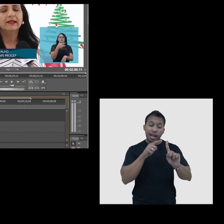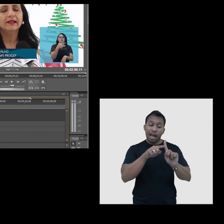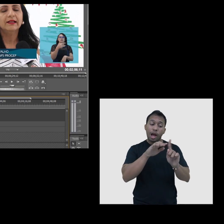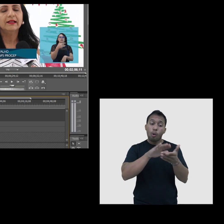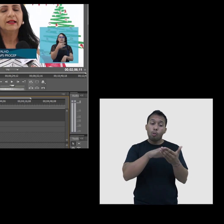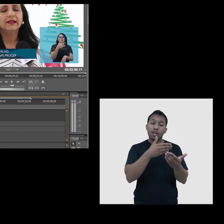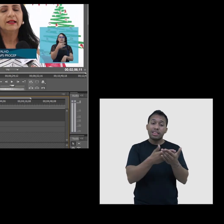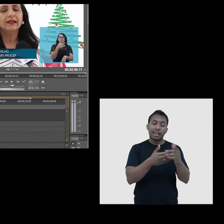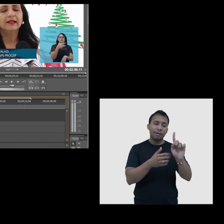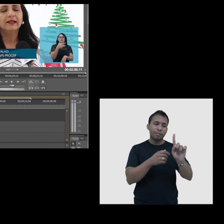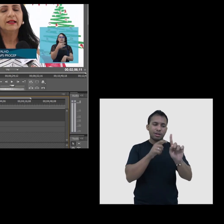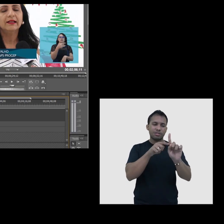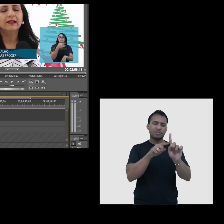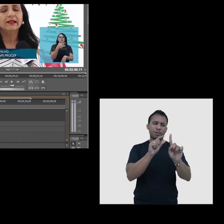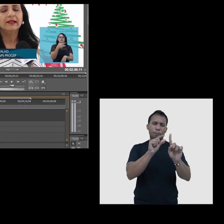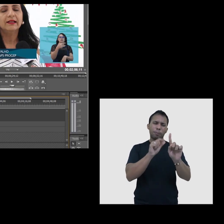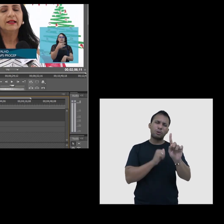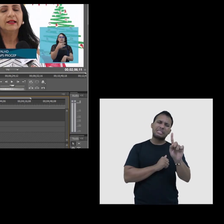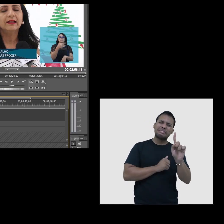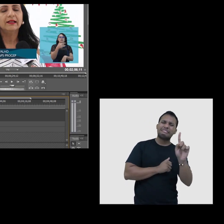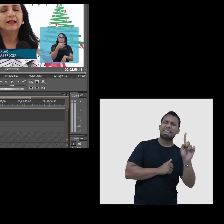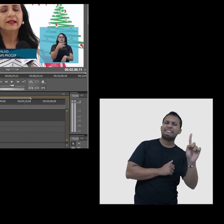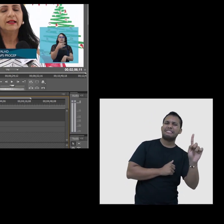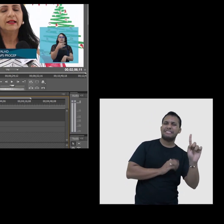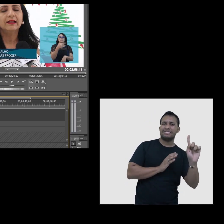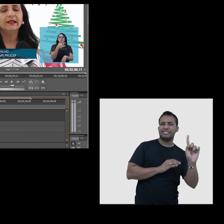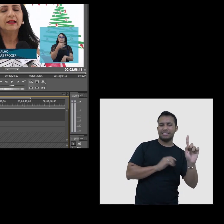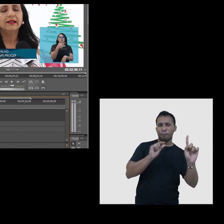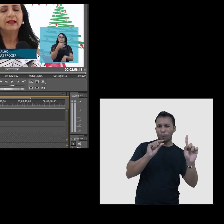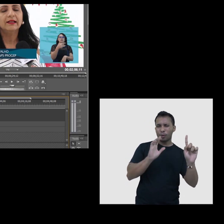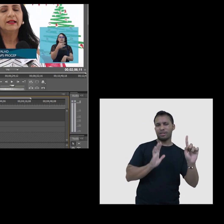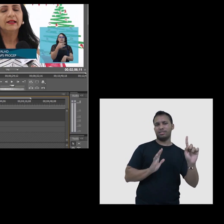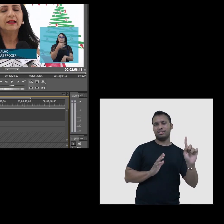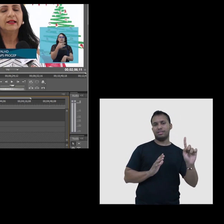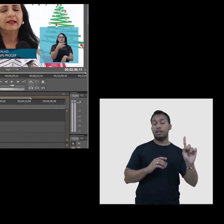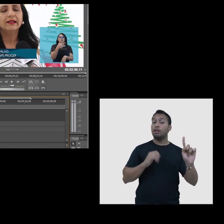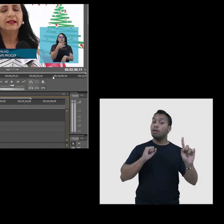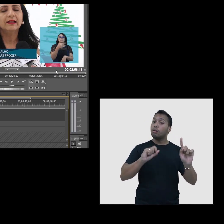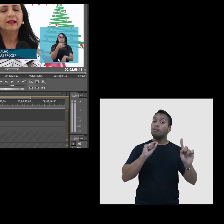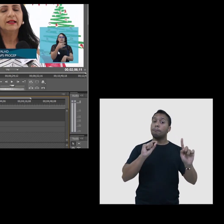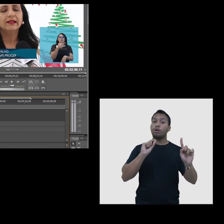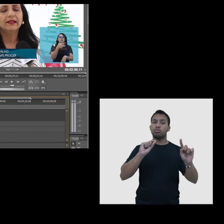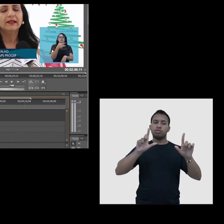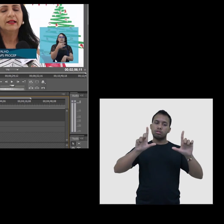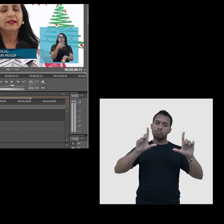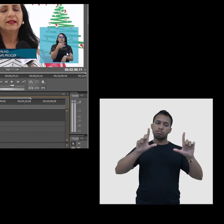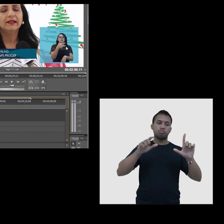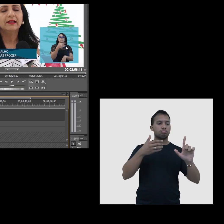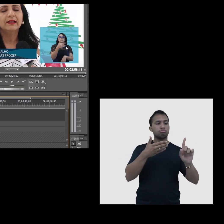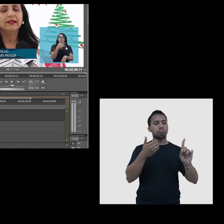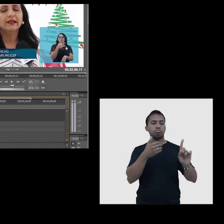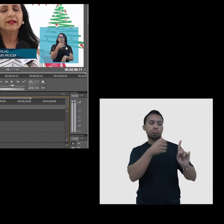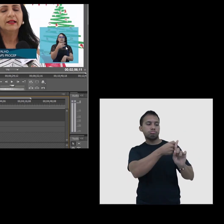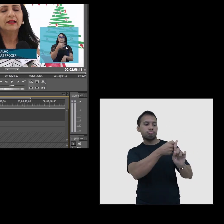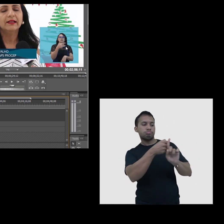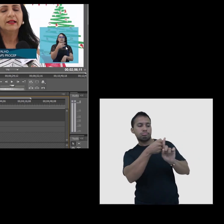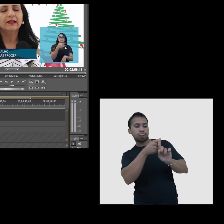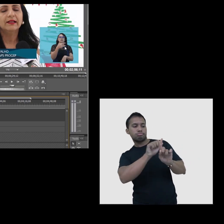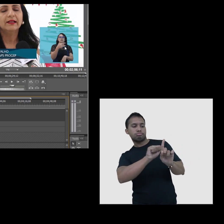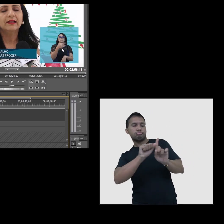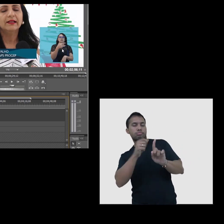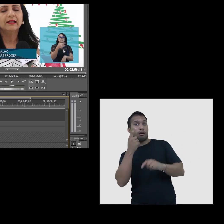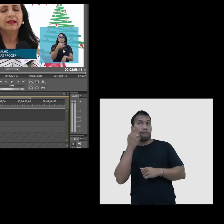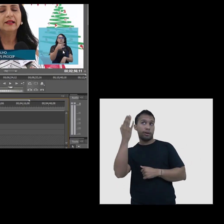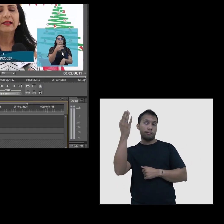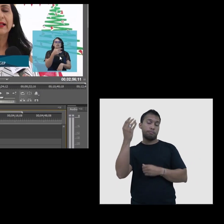A gente vê que o intérprete está um pouco mais à direita do que a janela, né? A gente pode ou empurrar um